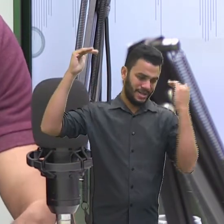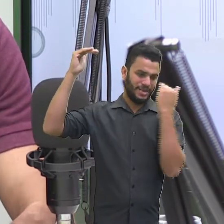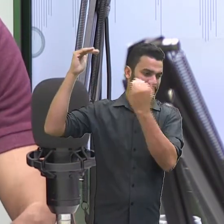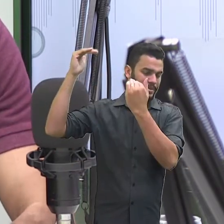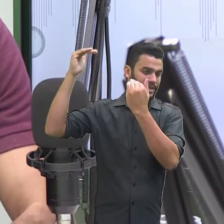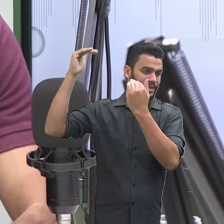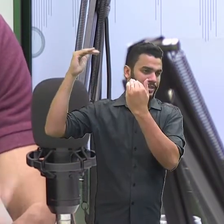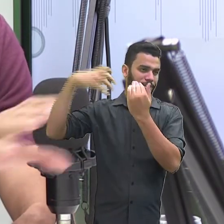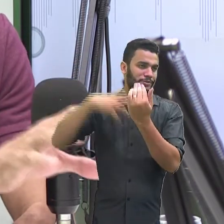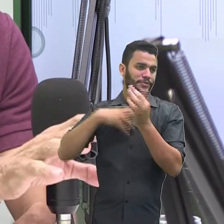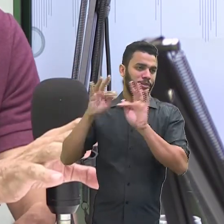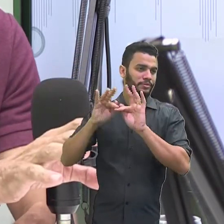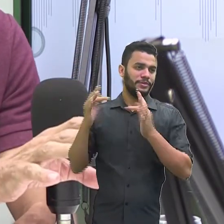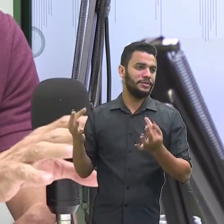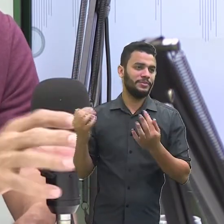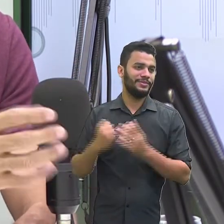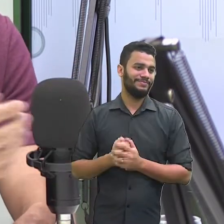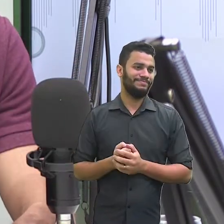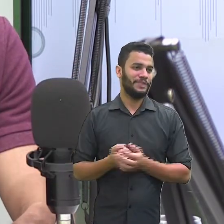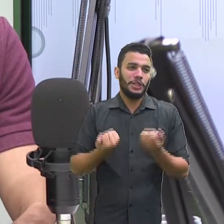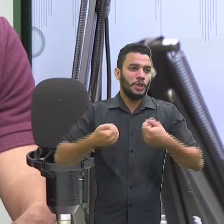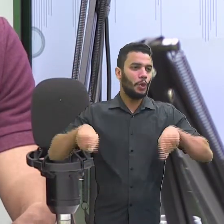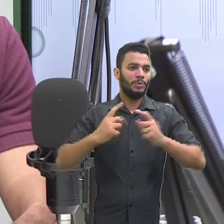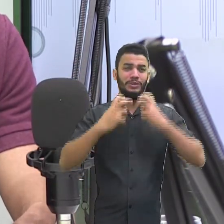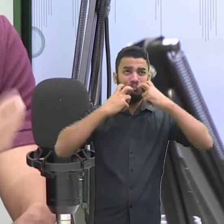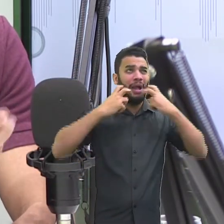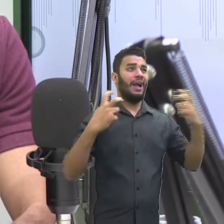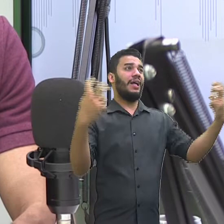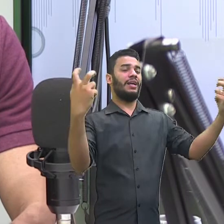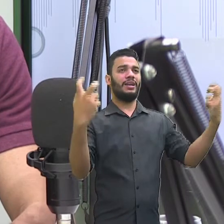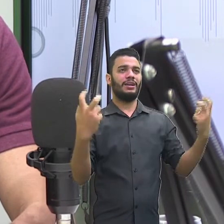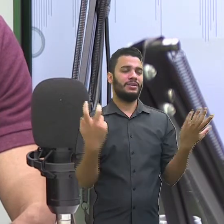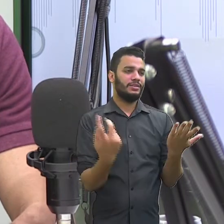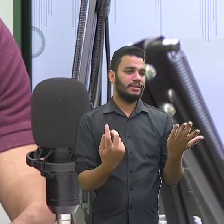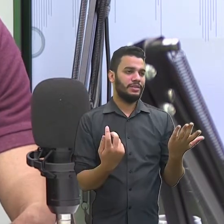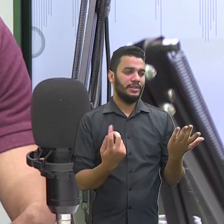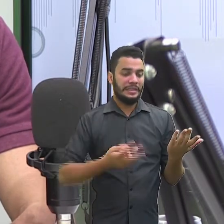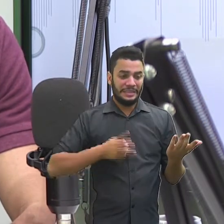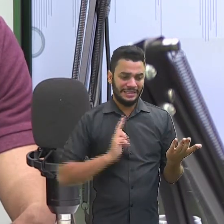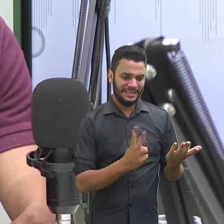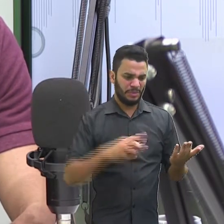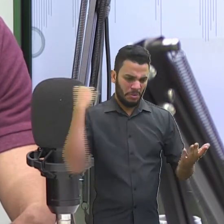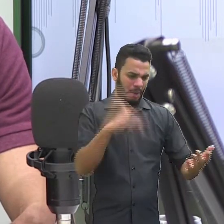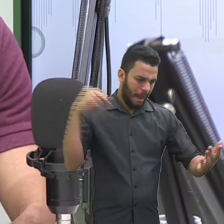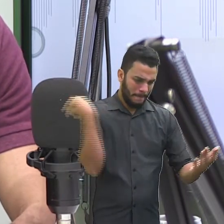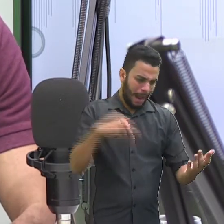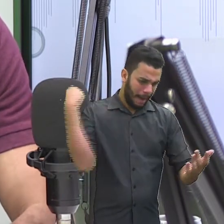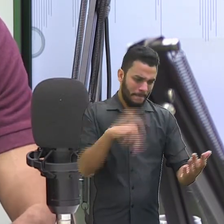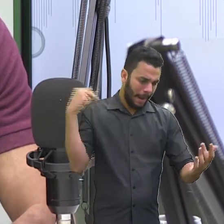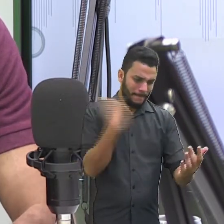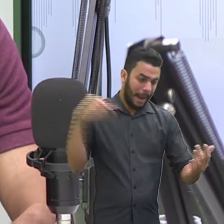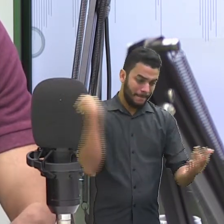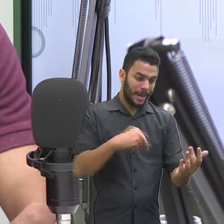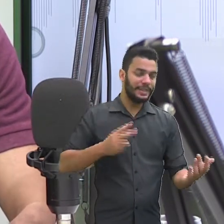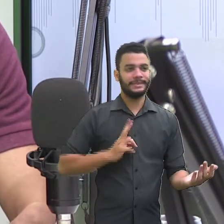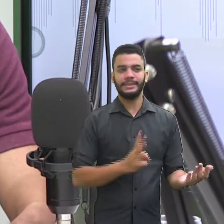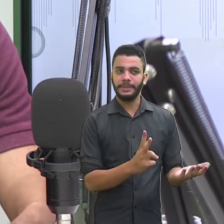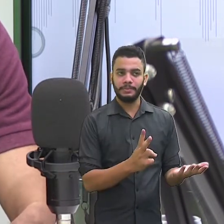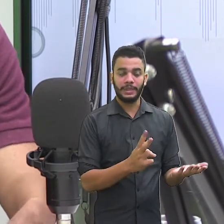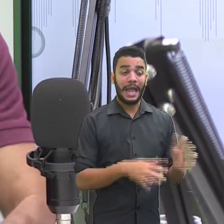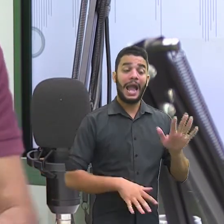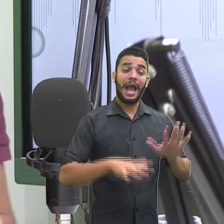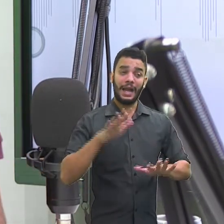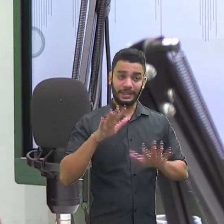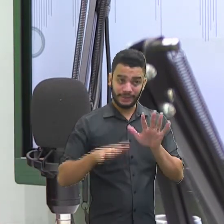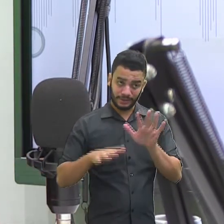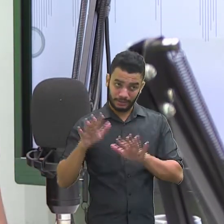vida dos filhos, mas fica muito mais fácil aplicar isto tendo-se de antemão um relacionamento com os filhos.